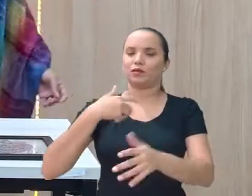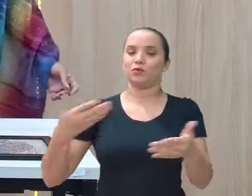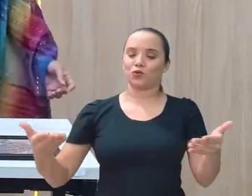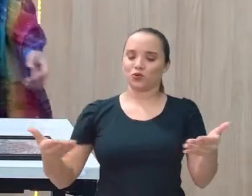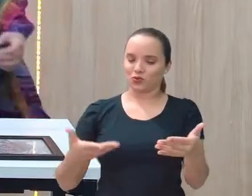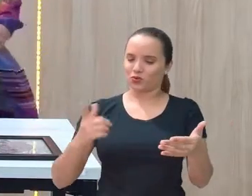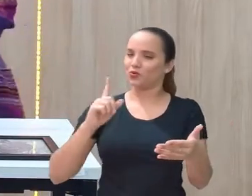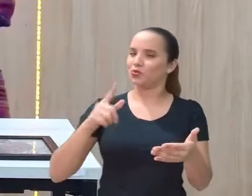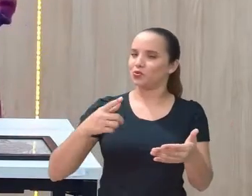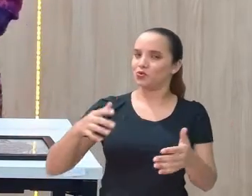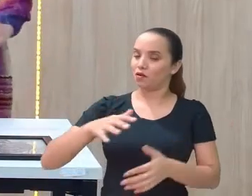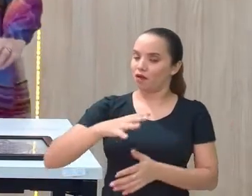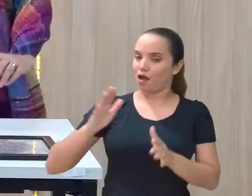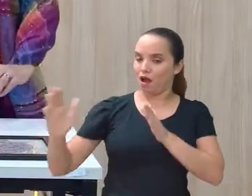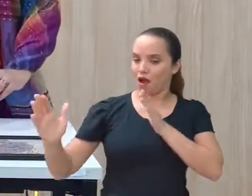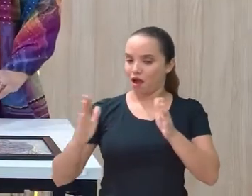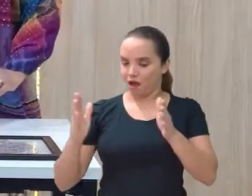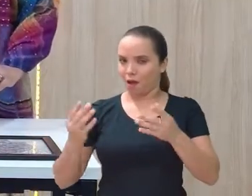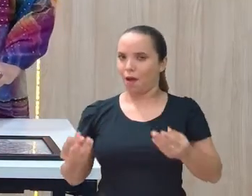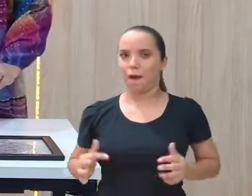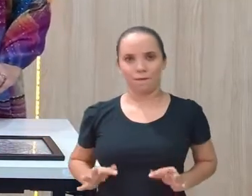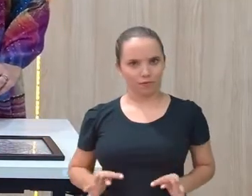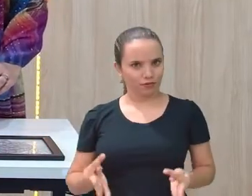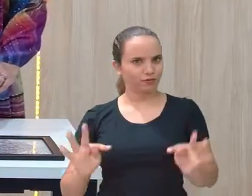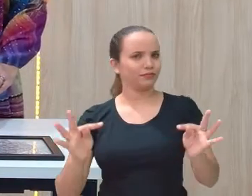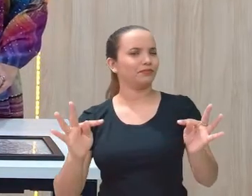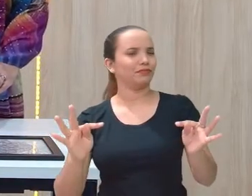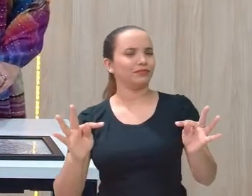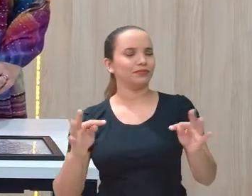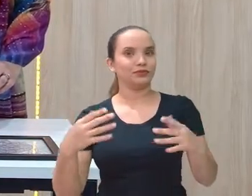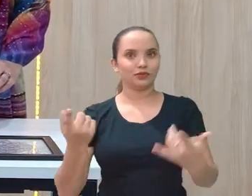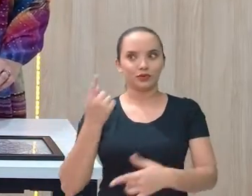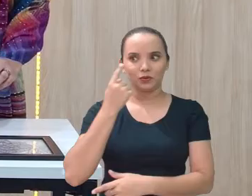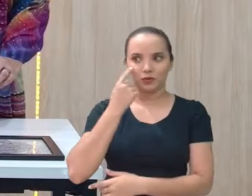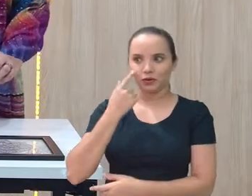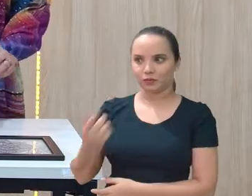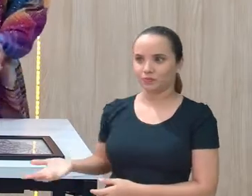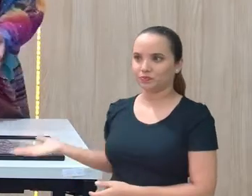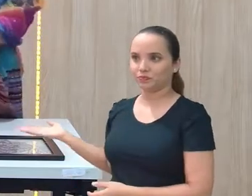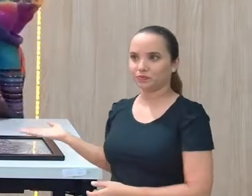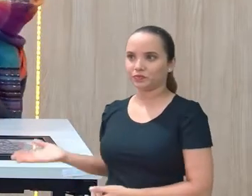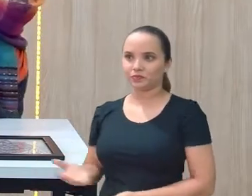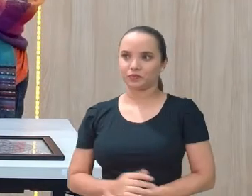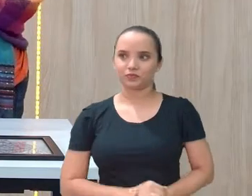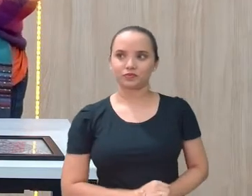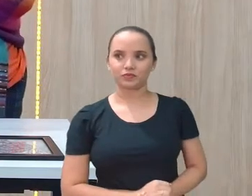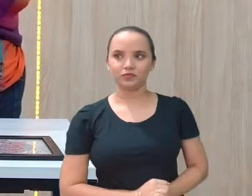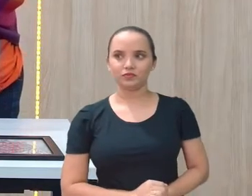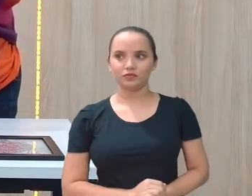digital? Então, olha o que eu tenho para mostrar para vocês.